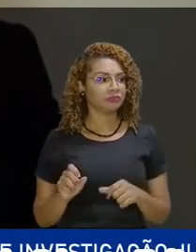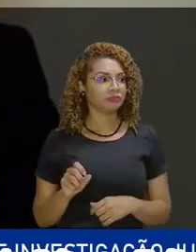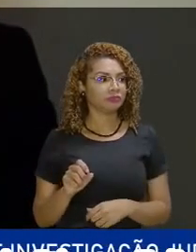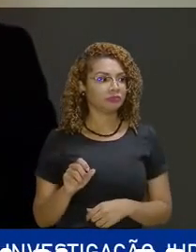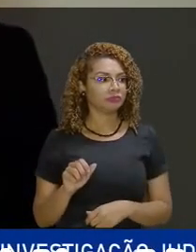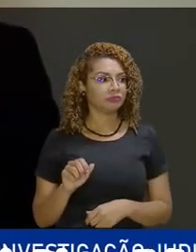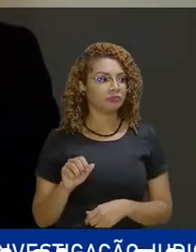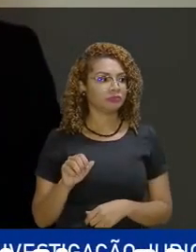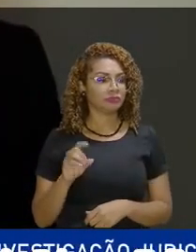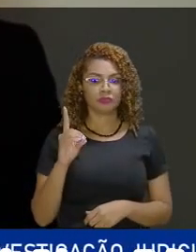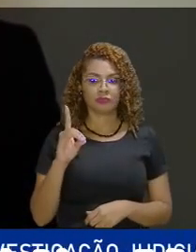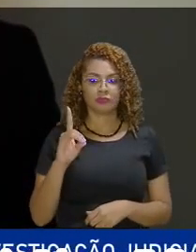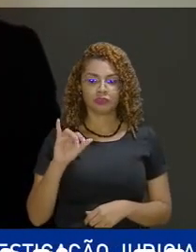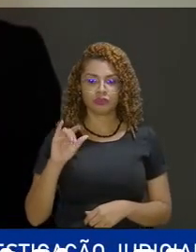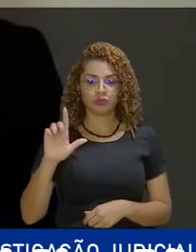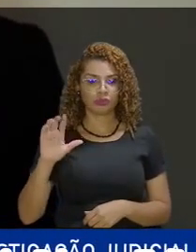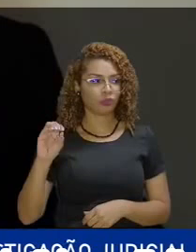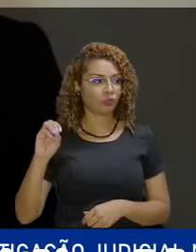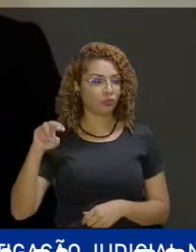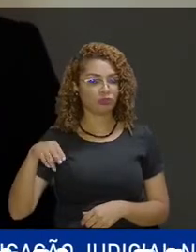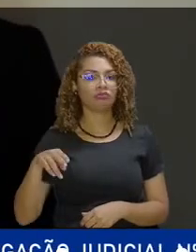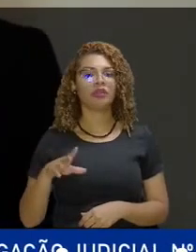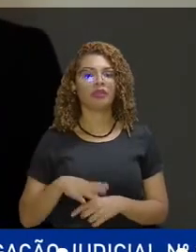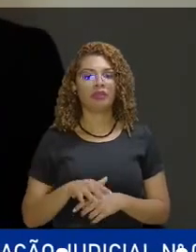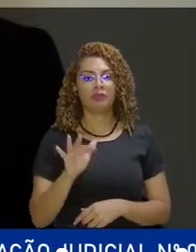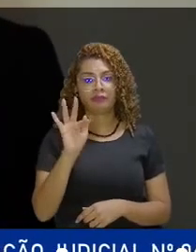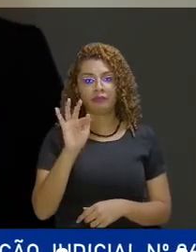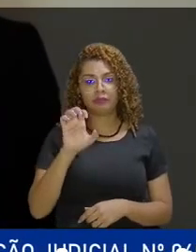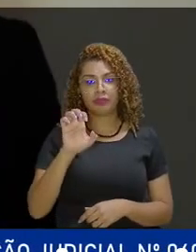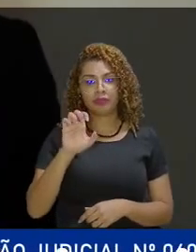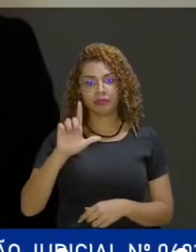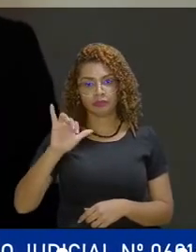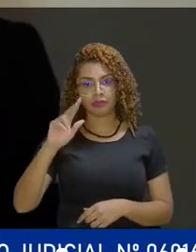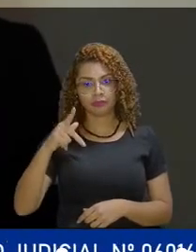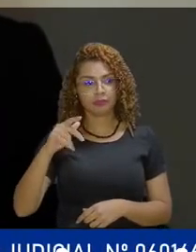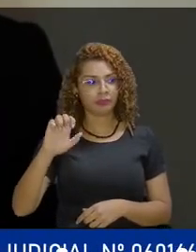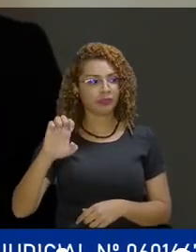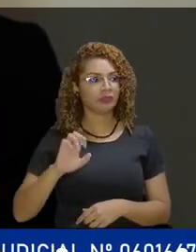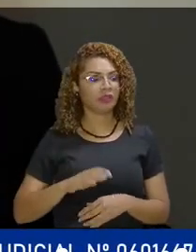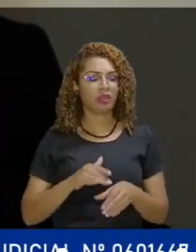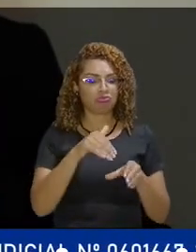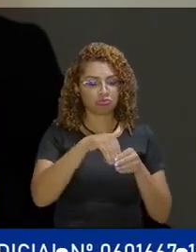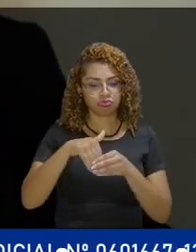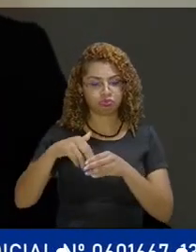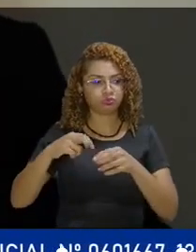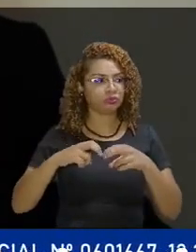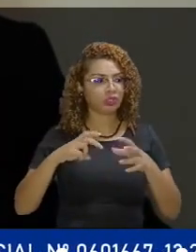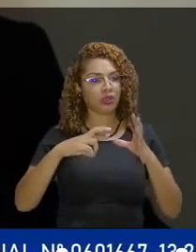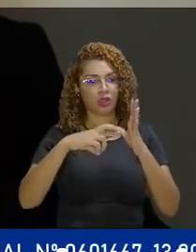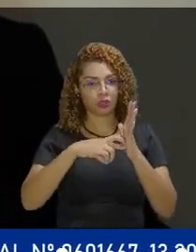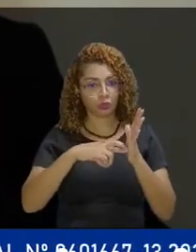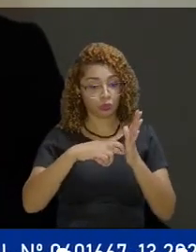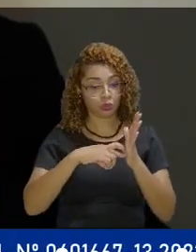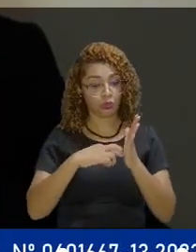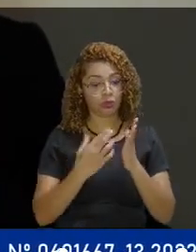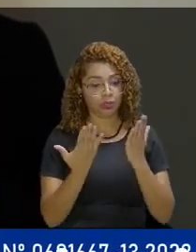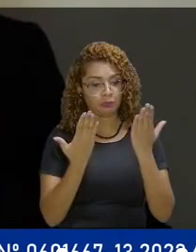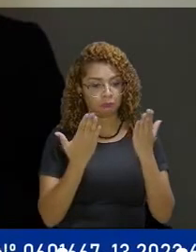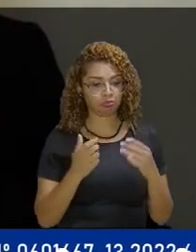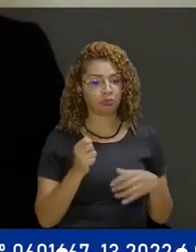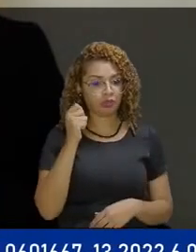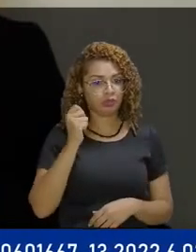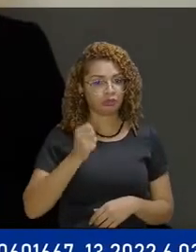representação especial, e no mérito, após o voto do relator, julgando procedente as ações,